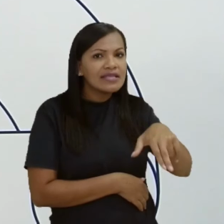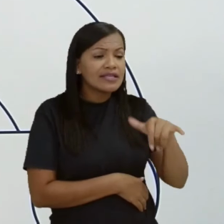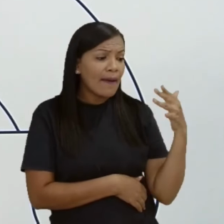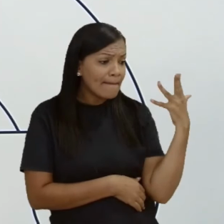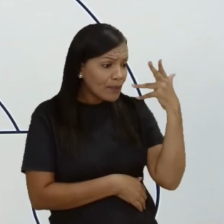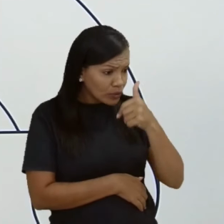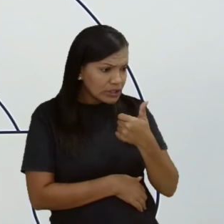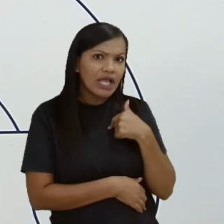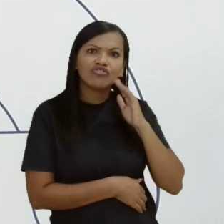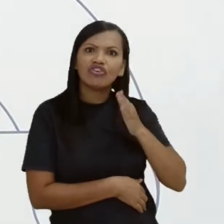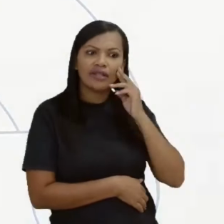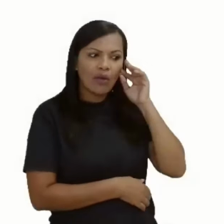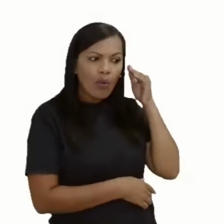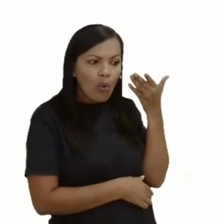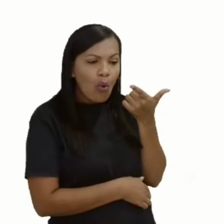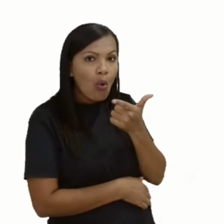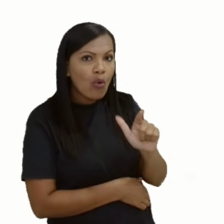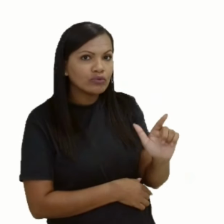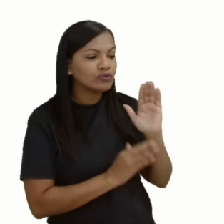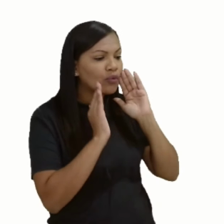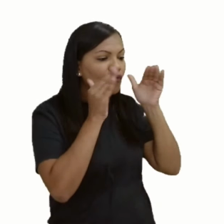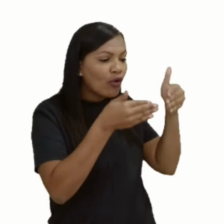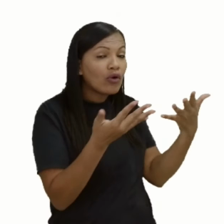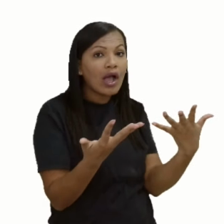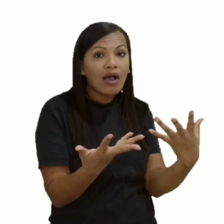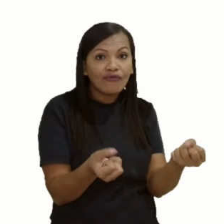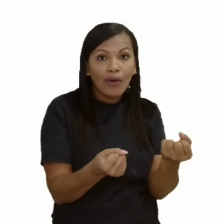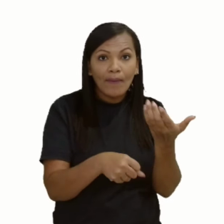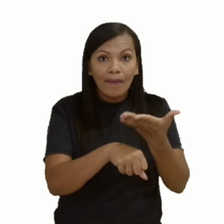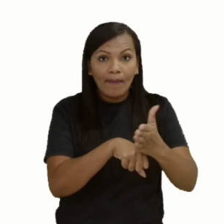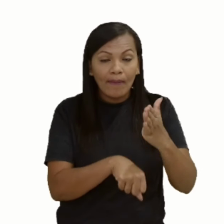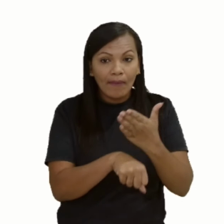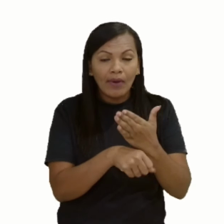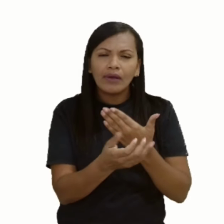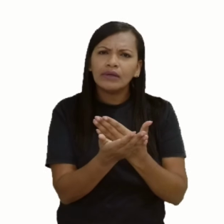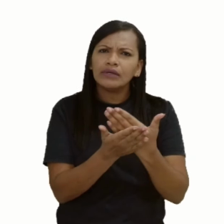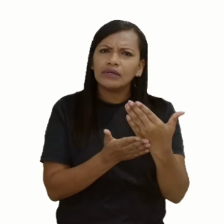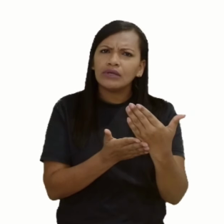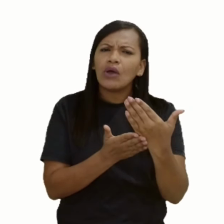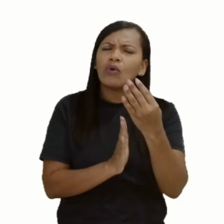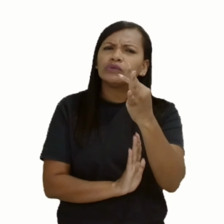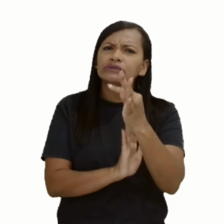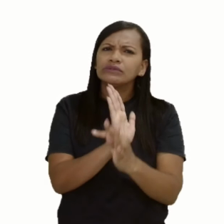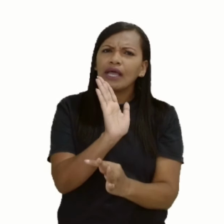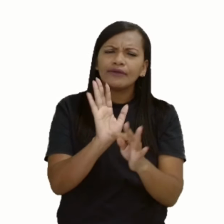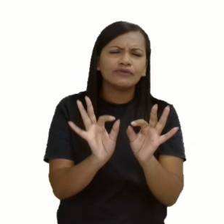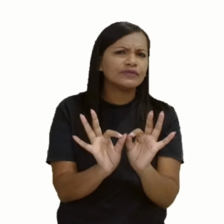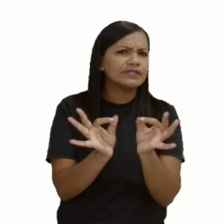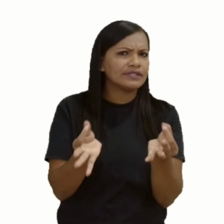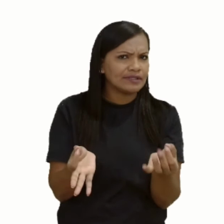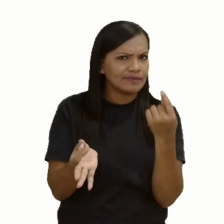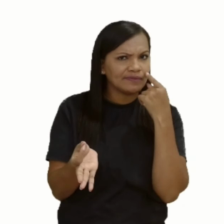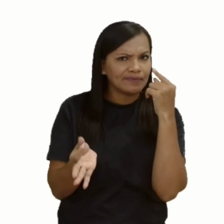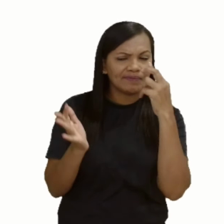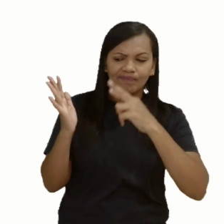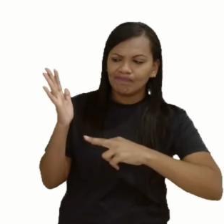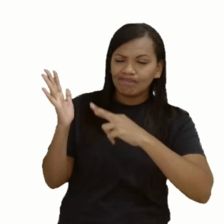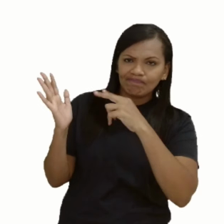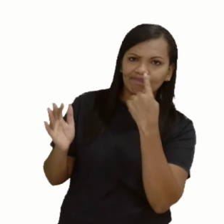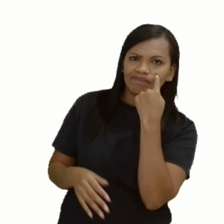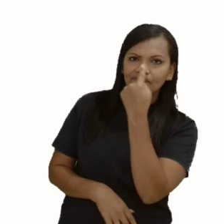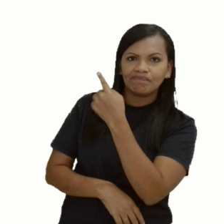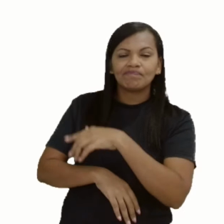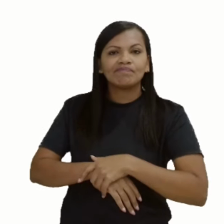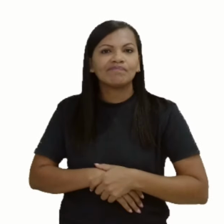Vamos à prática. A questão é a seguinte, ó. Começa com um texto simples aí que a gente vai ler.